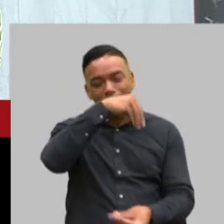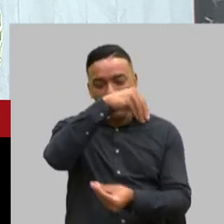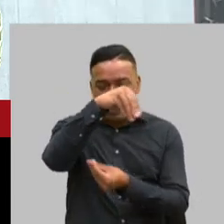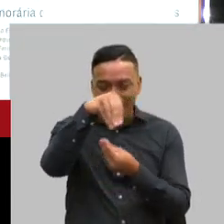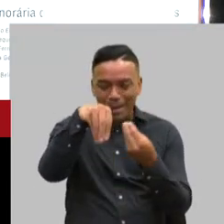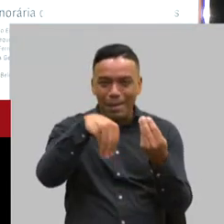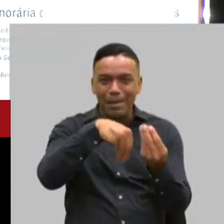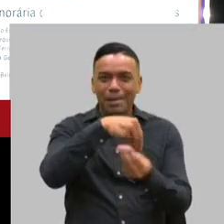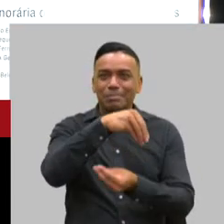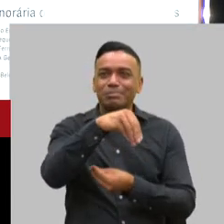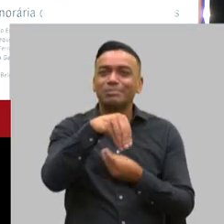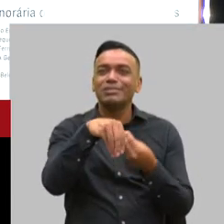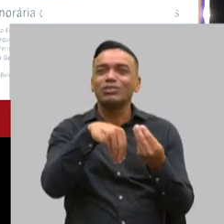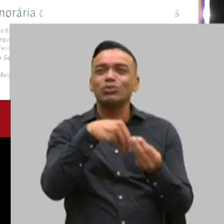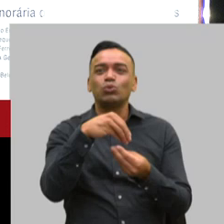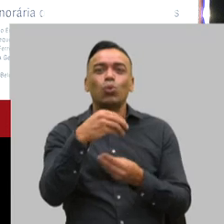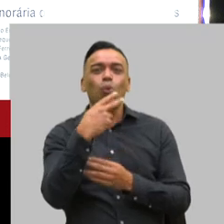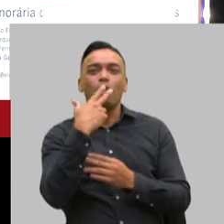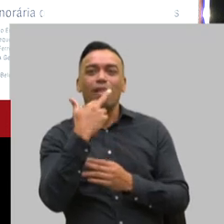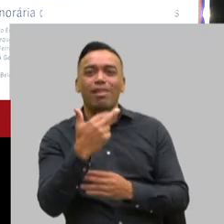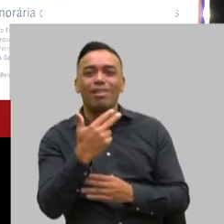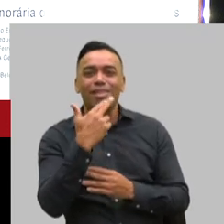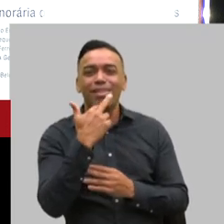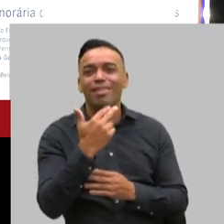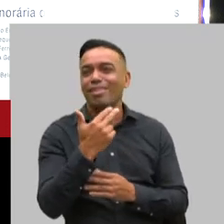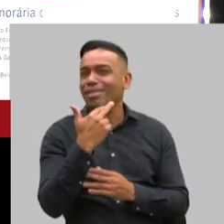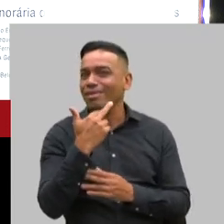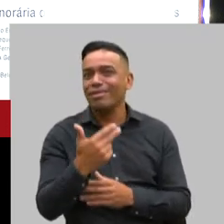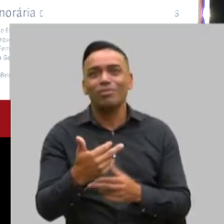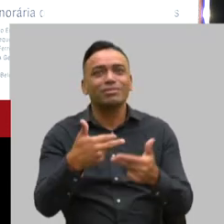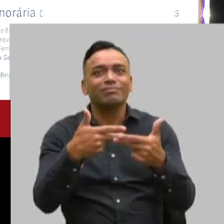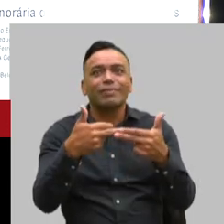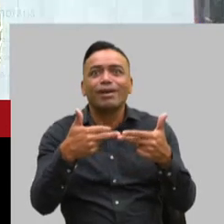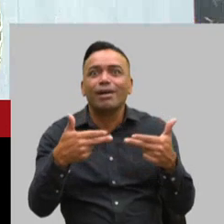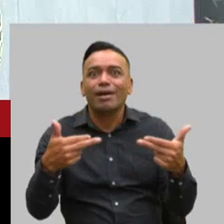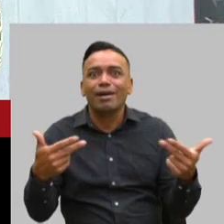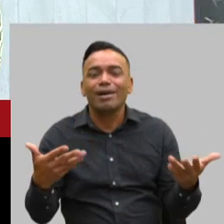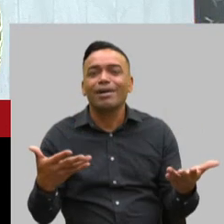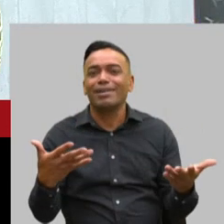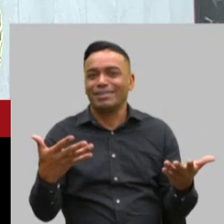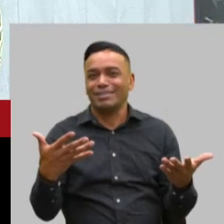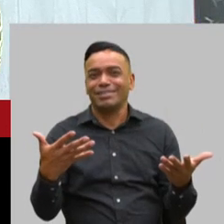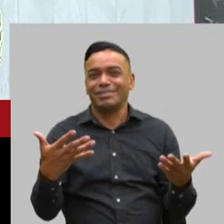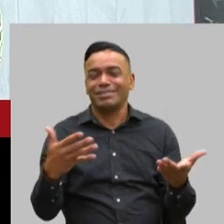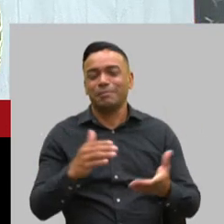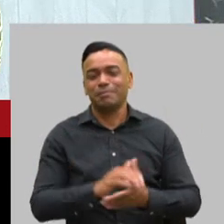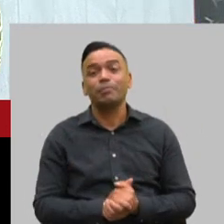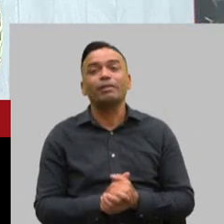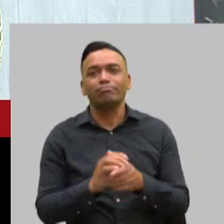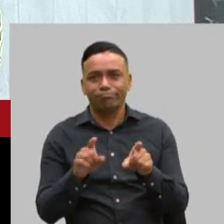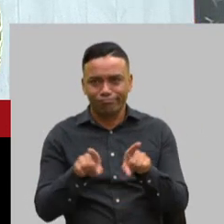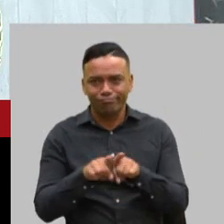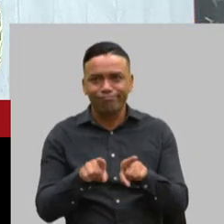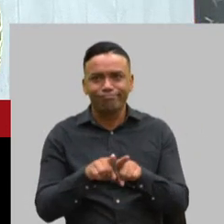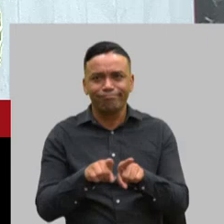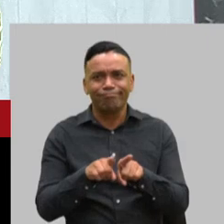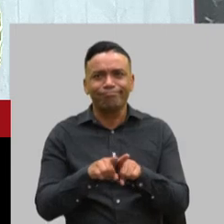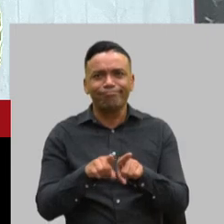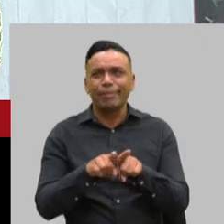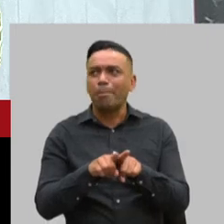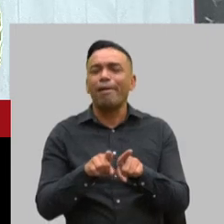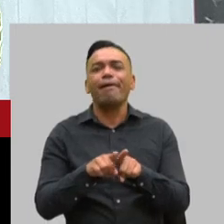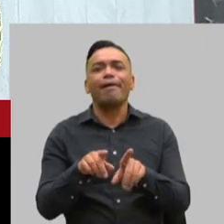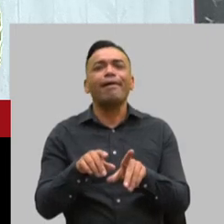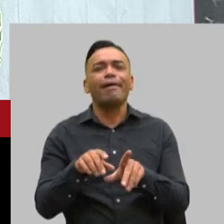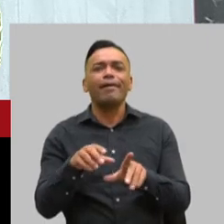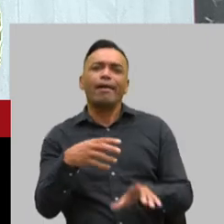de idiomas, são muitas Minas. E também essa coisa de